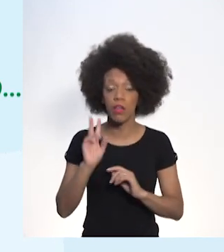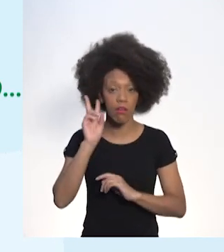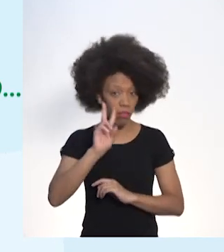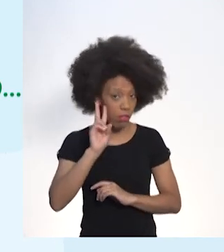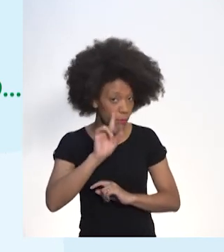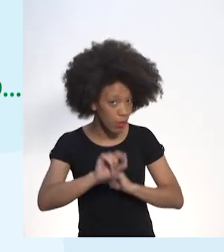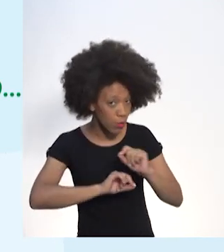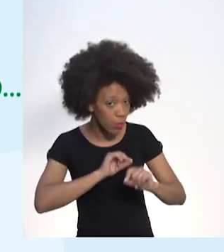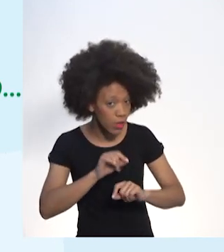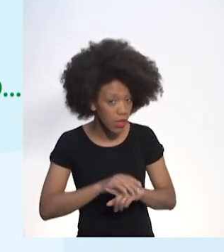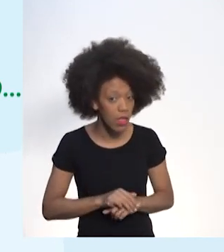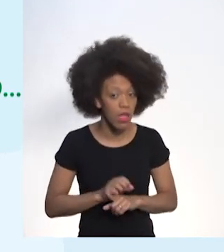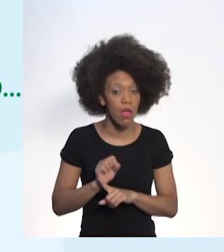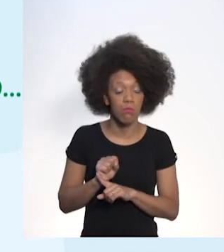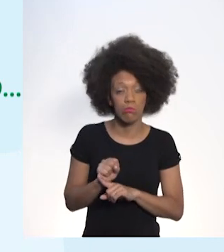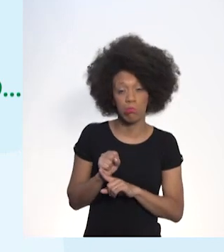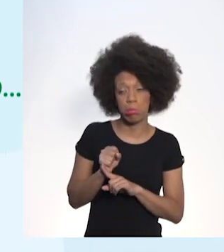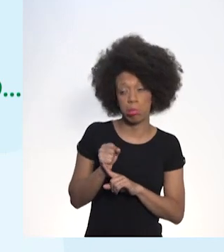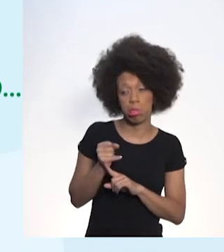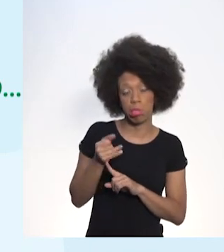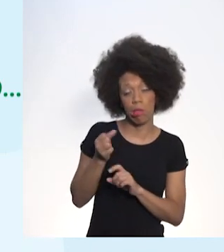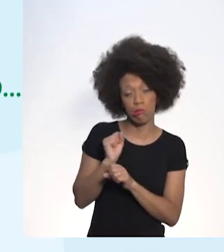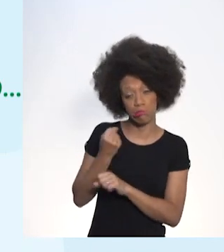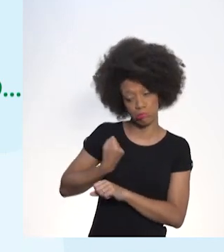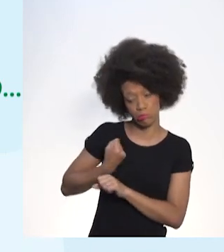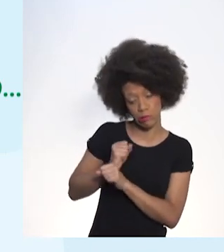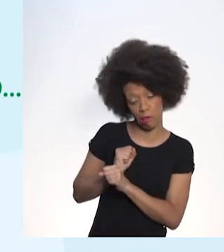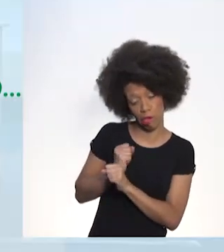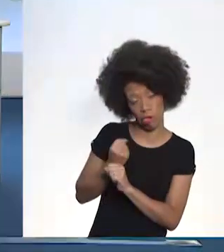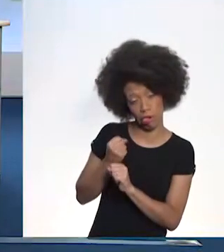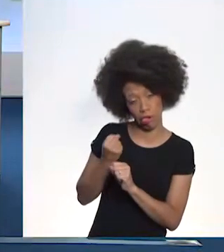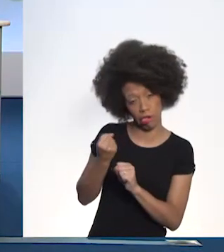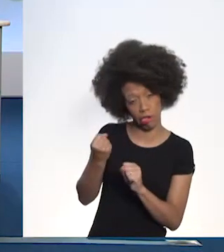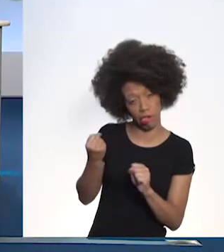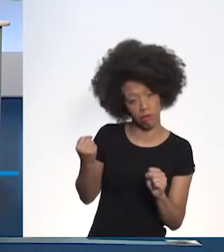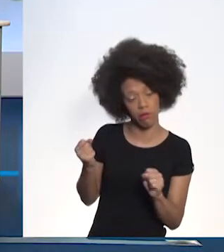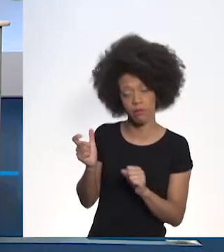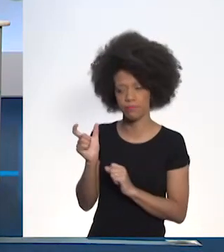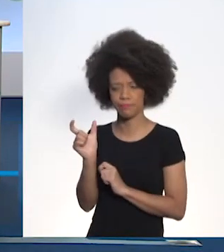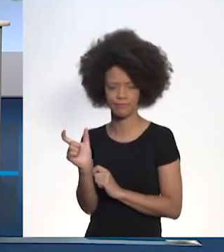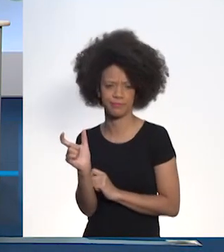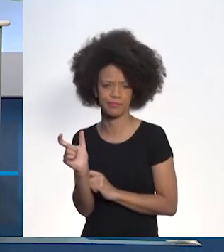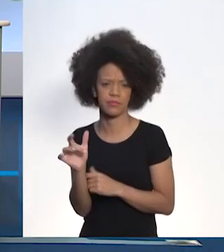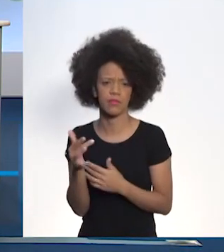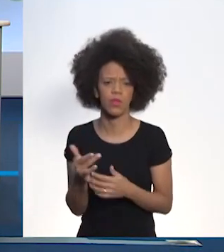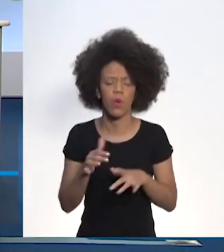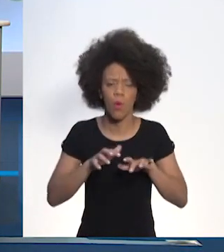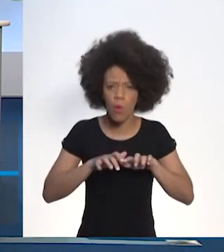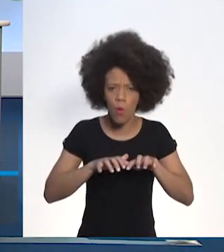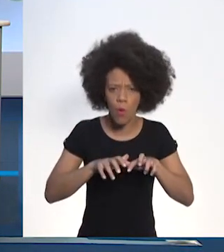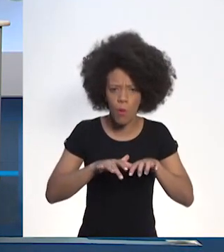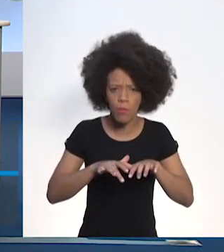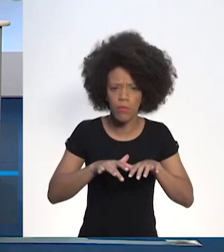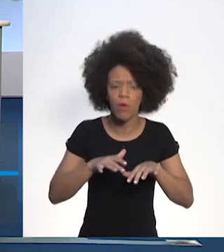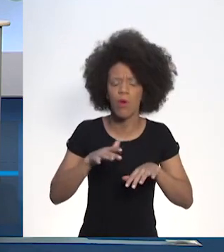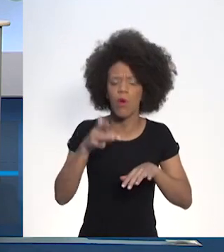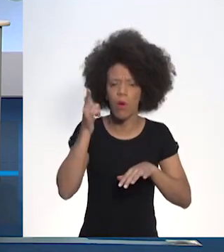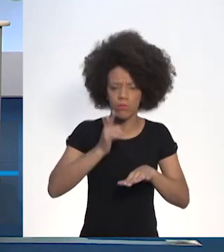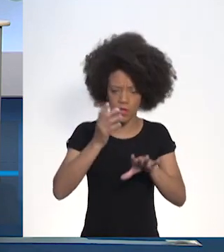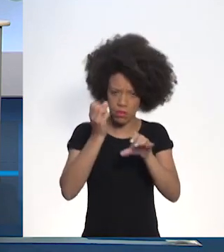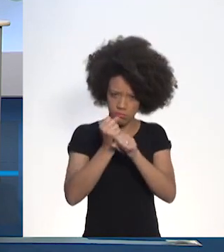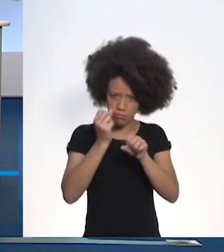lembrando que o muito grande ali ainda é um pedaço dele. É um pedaço, né? Com computadores a gente consegue calcular até milhões de